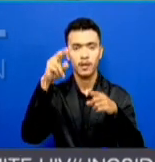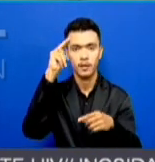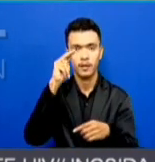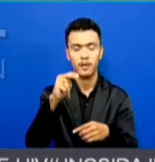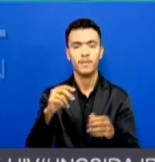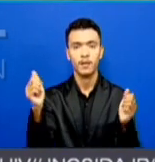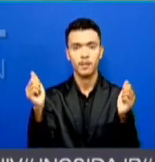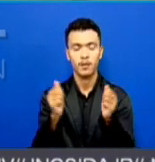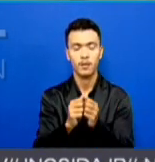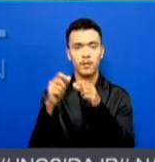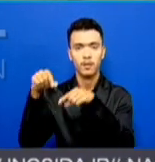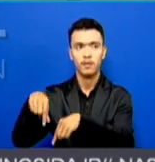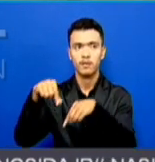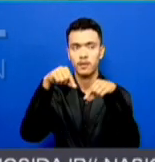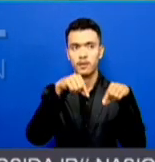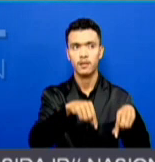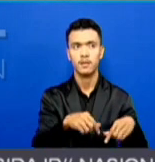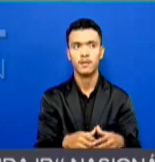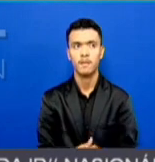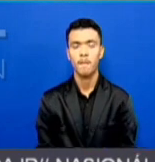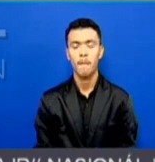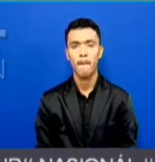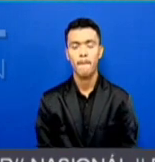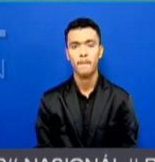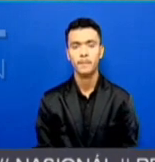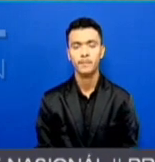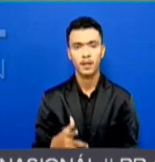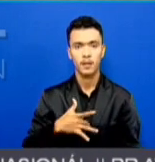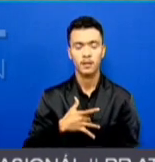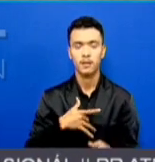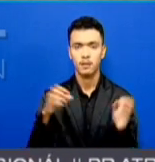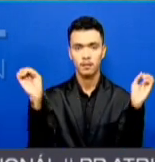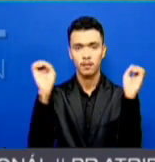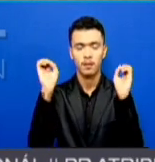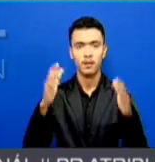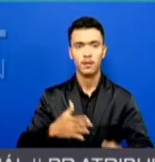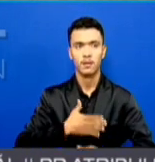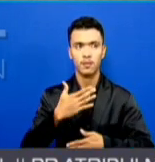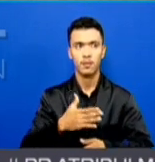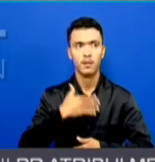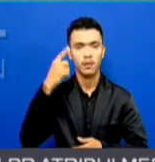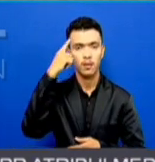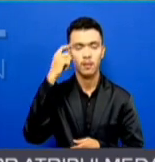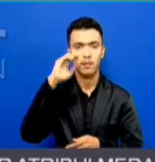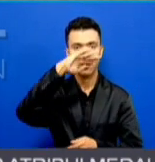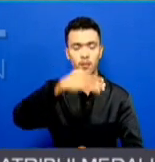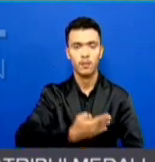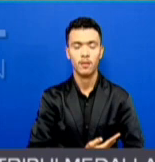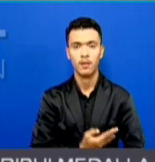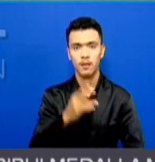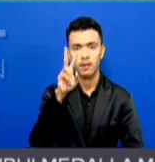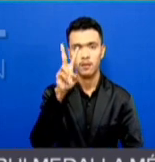mesmo condição deficiência. Te sinti la contente tamba na irua que das na etanda por senti.